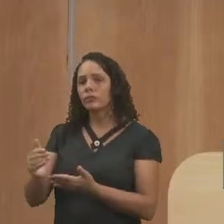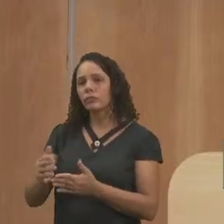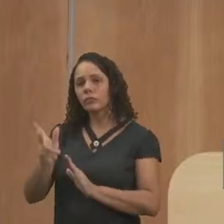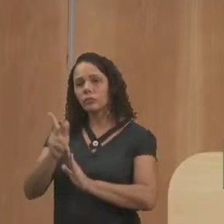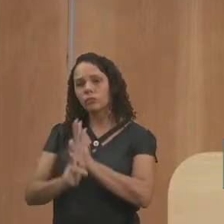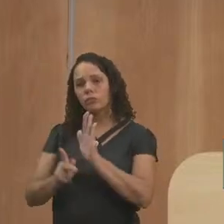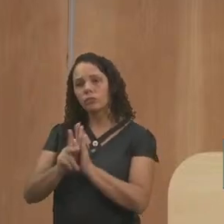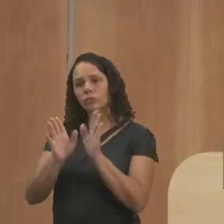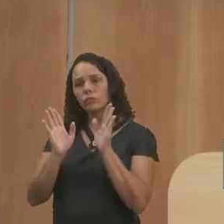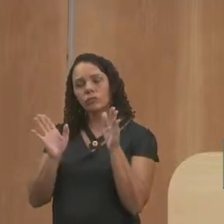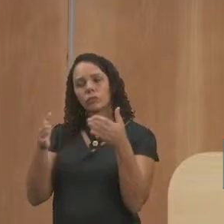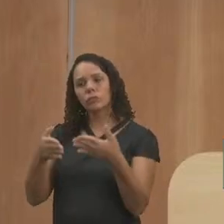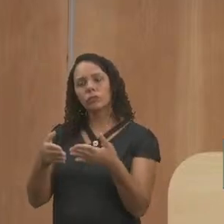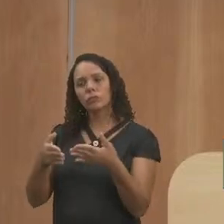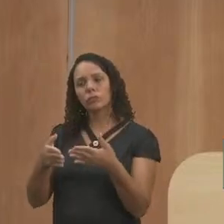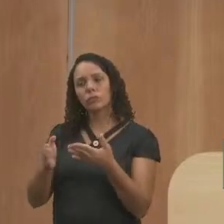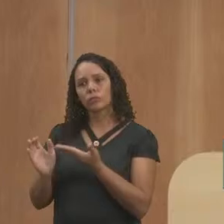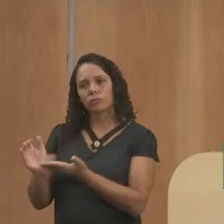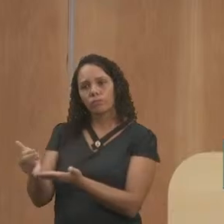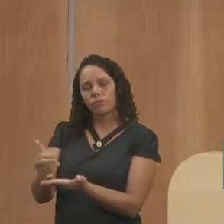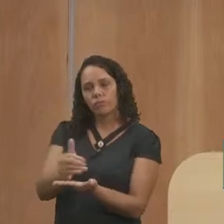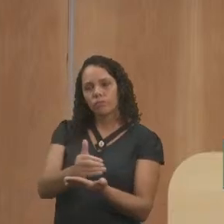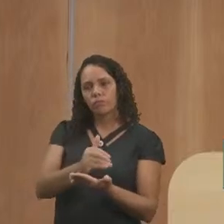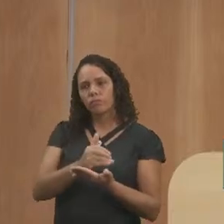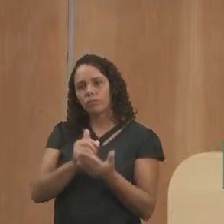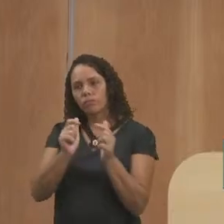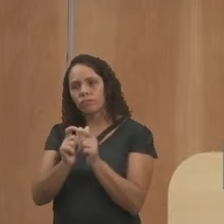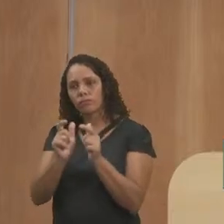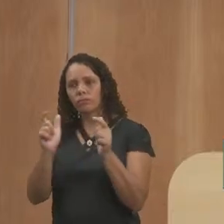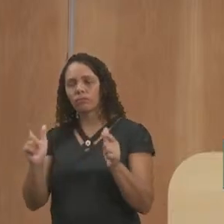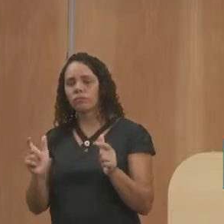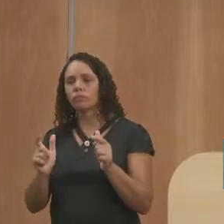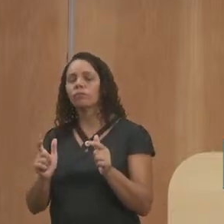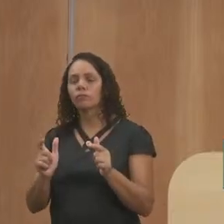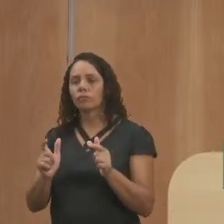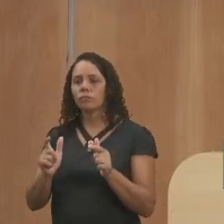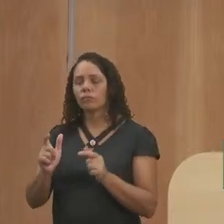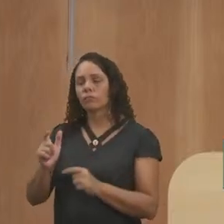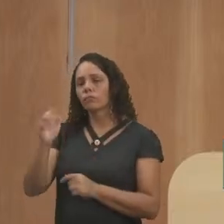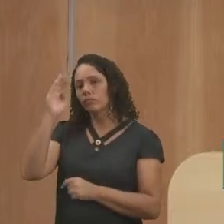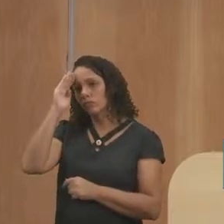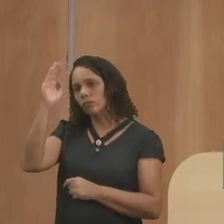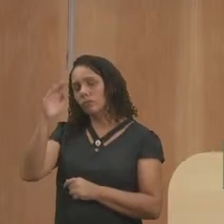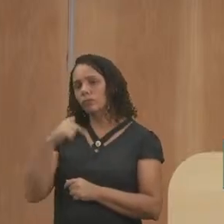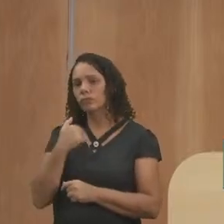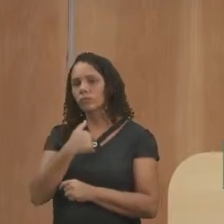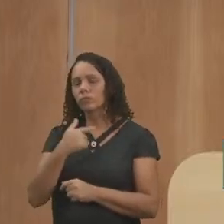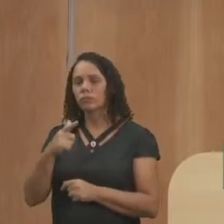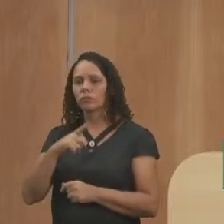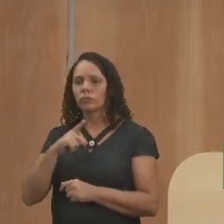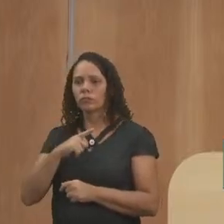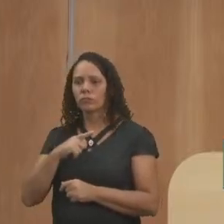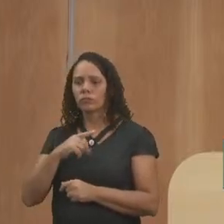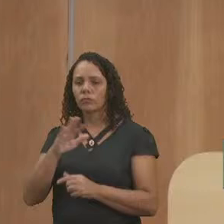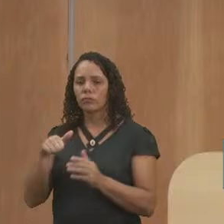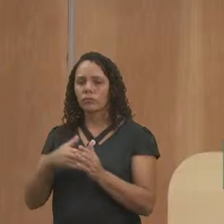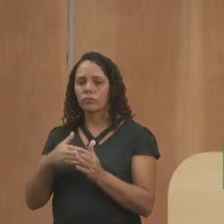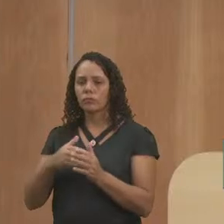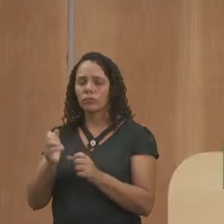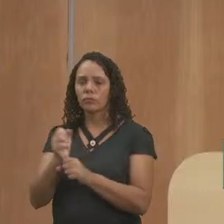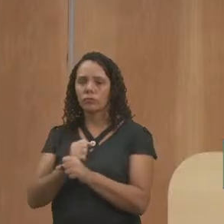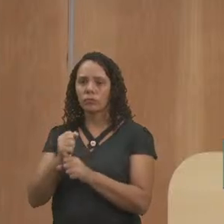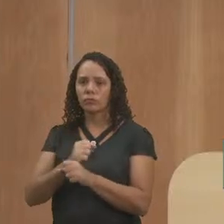projetos visando a recuperação da receita do município, né? Que esse é o grande gargalo. A gente teve os últimos anos com a